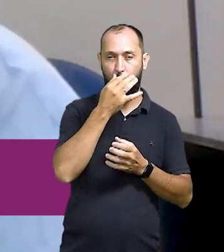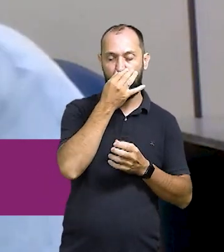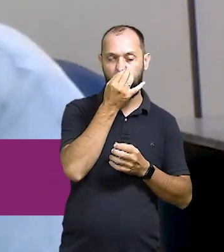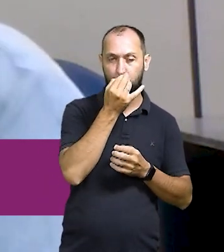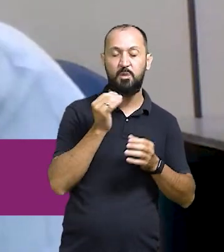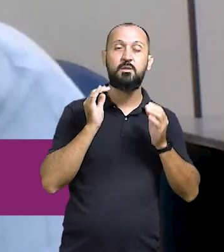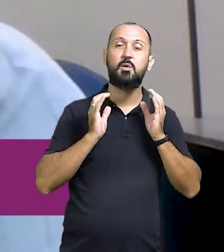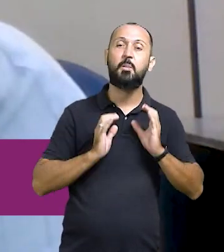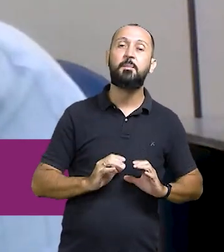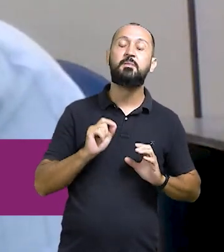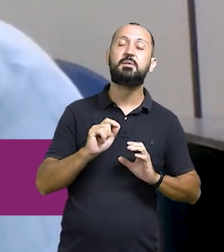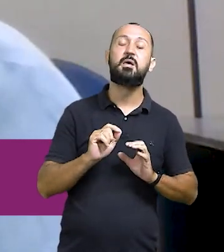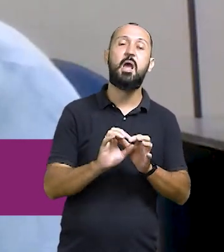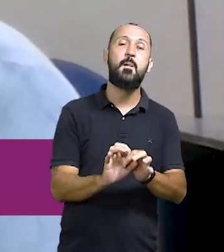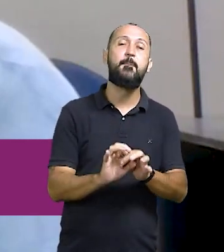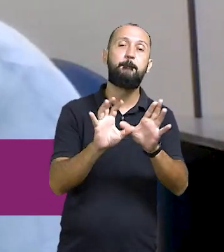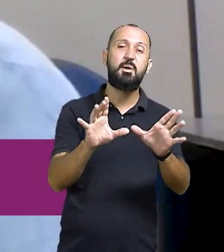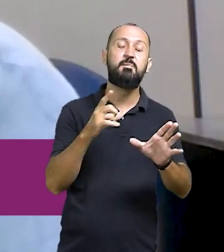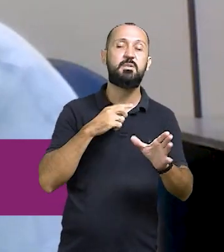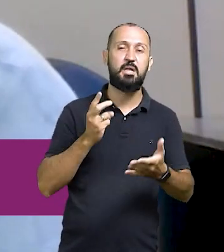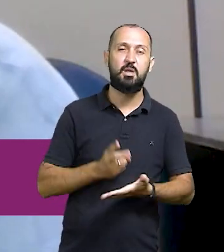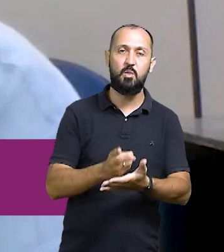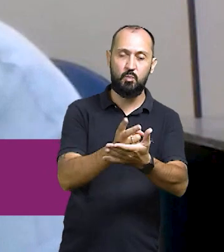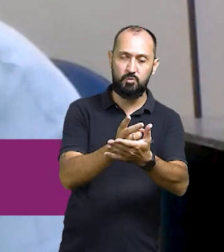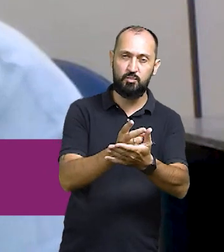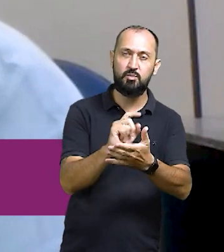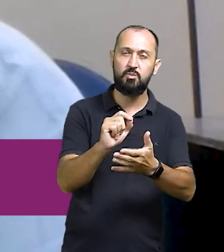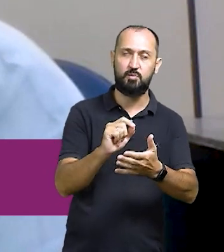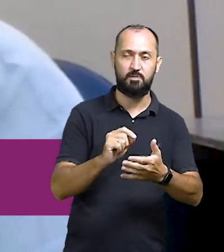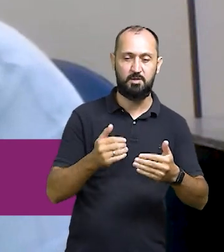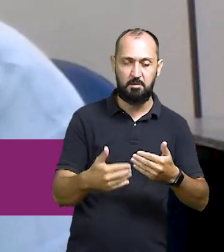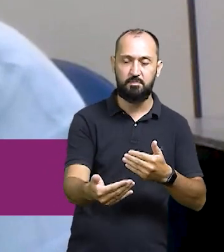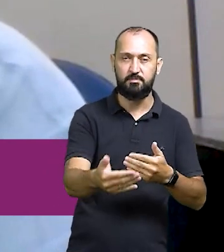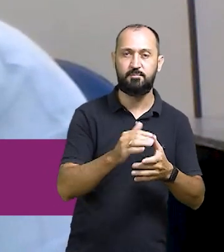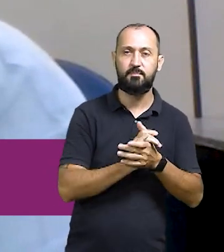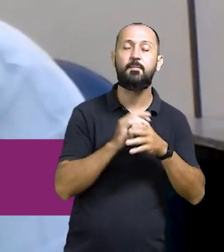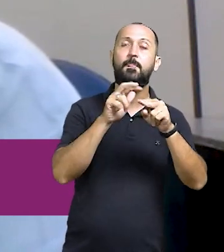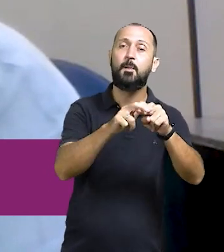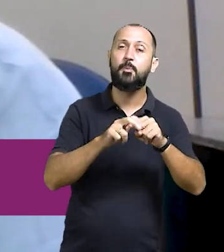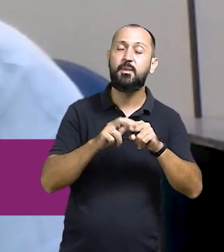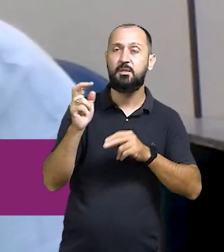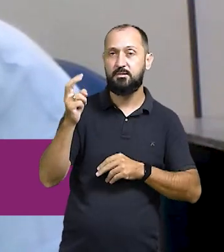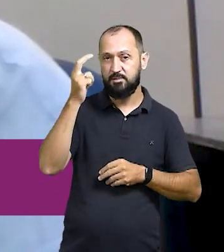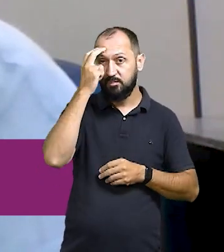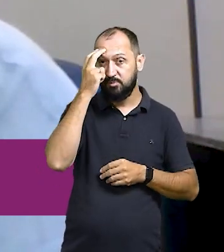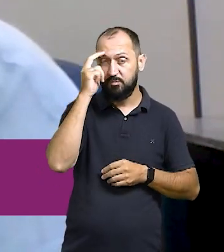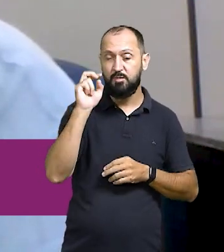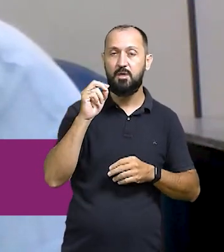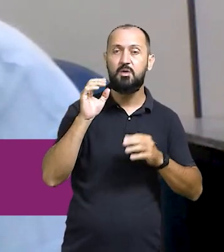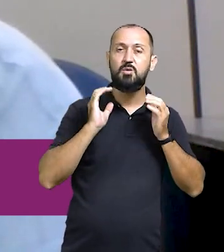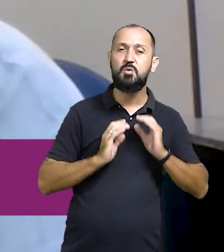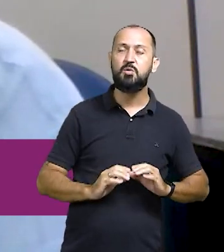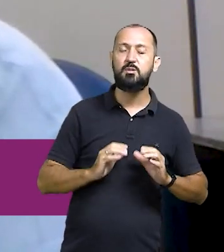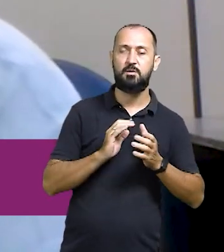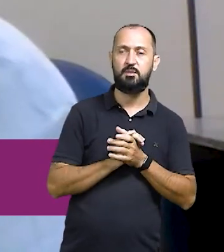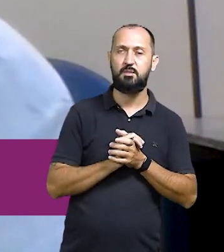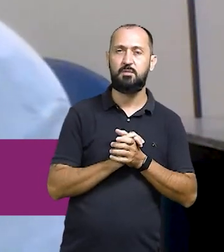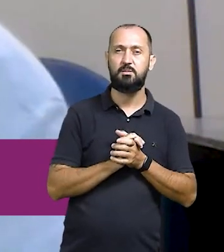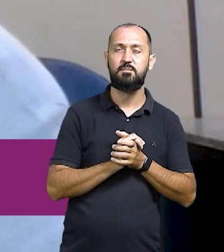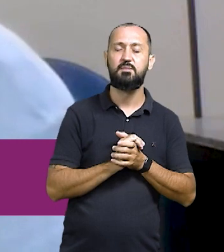mato na frente dos filhos, que é uma coisa que está acontecendo muito, para poder, no caso das mulheres trans, né, são mulheres,